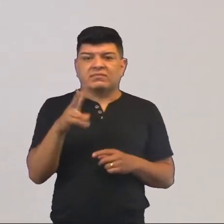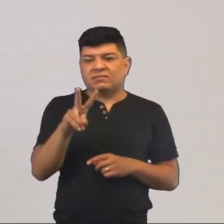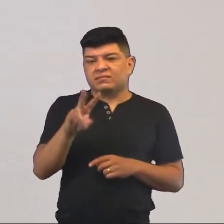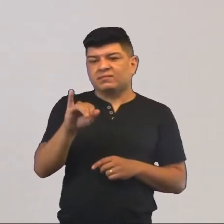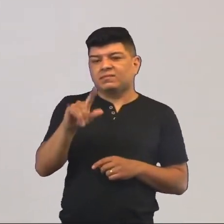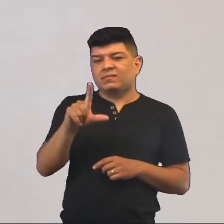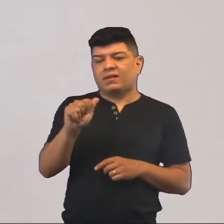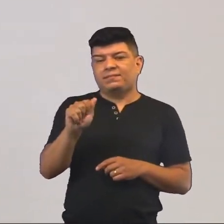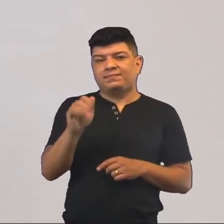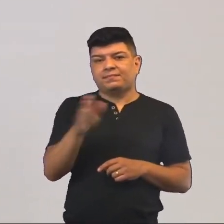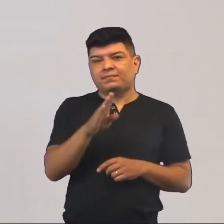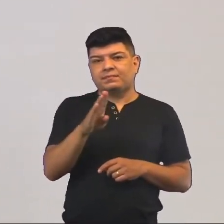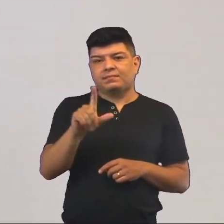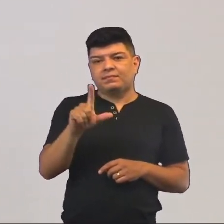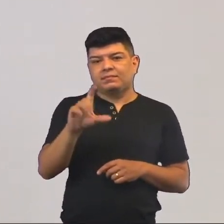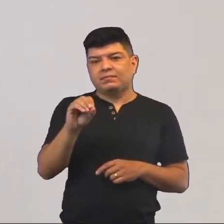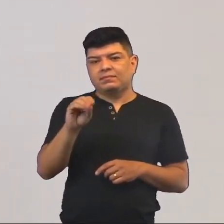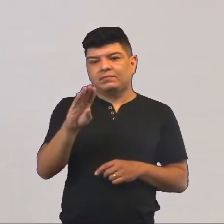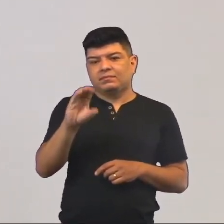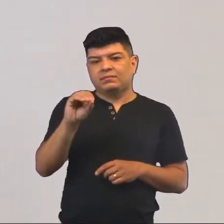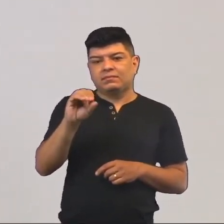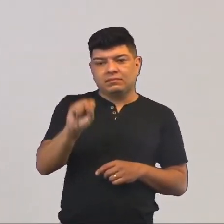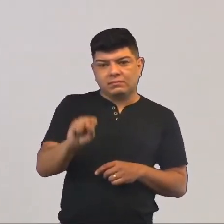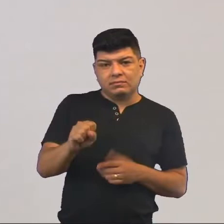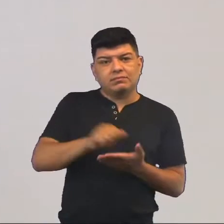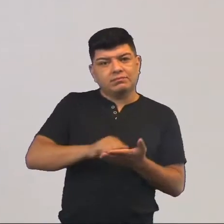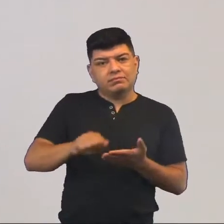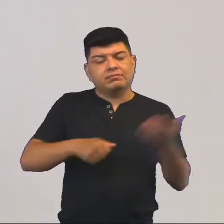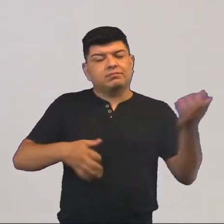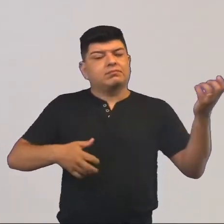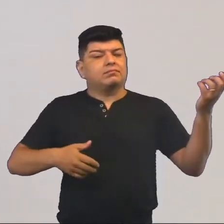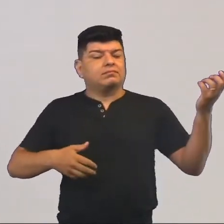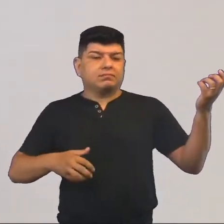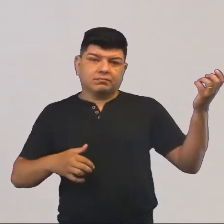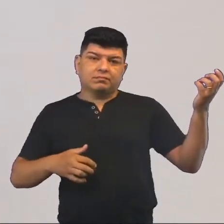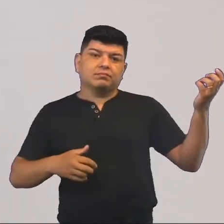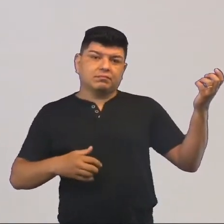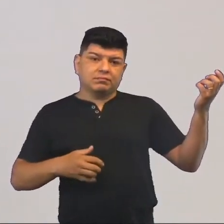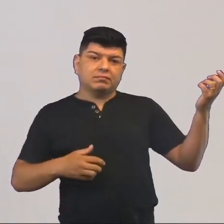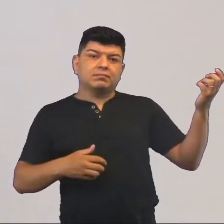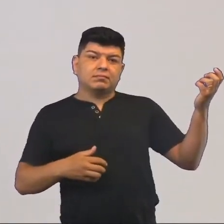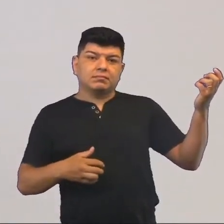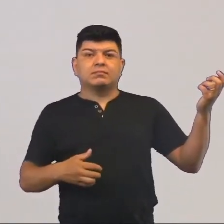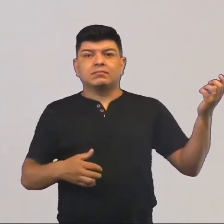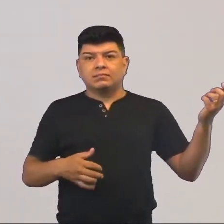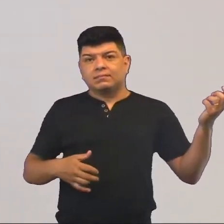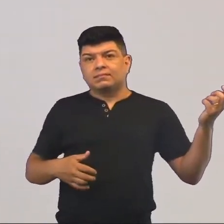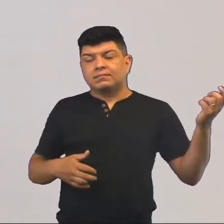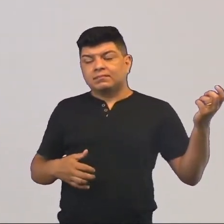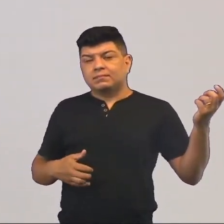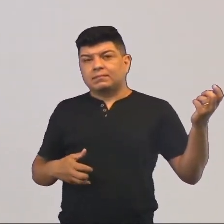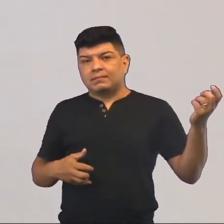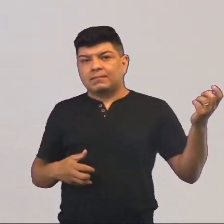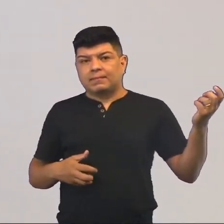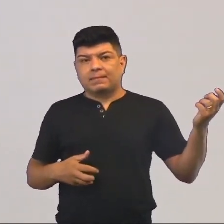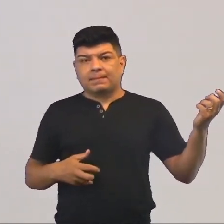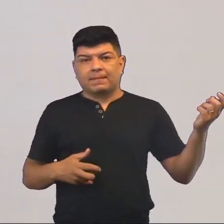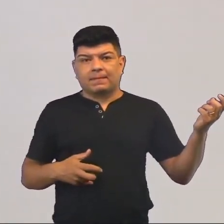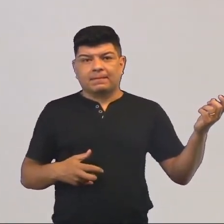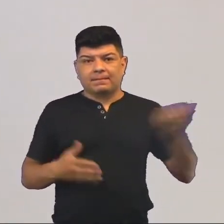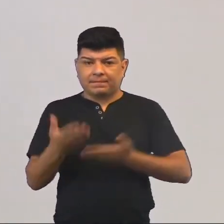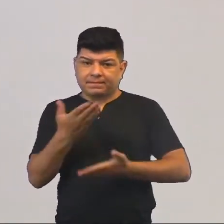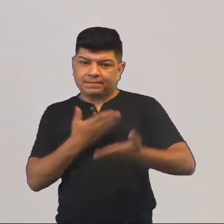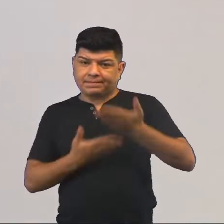Villa-Lobos escrevia suas partituras para o violão, né? E este